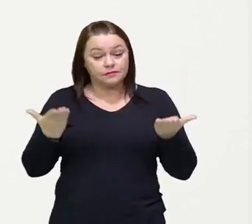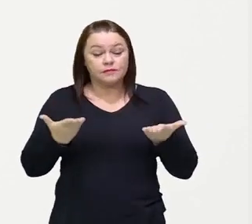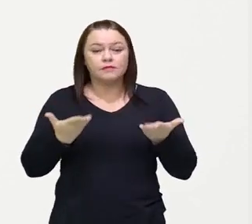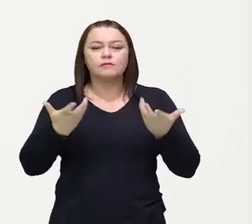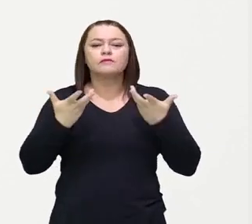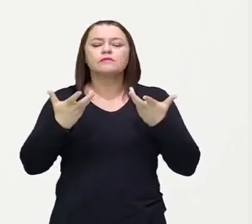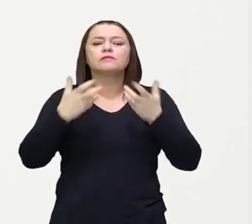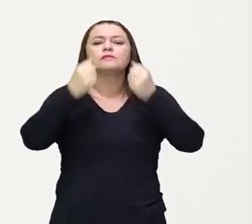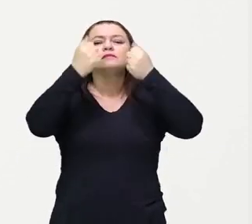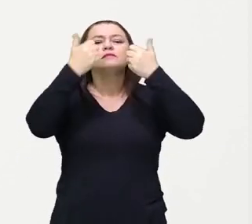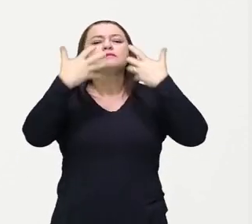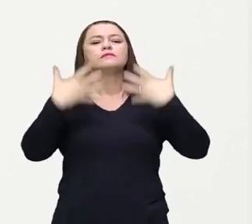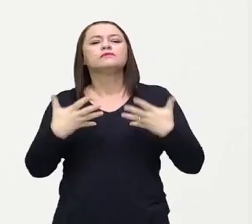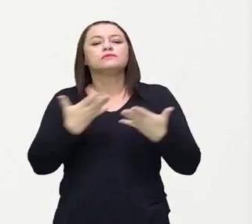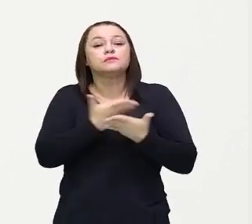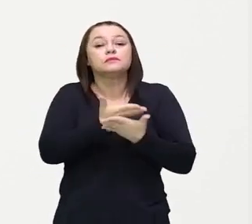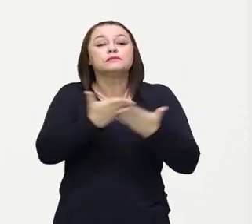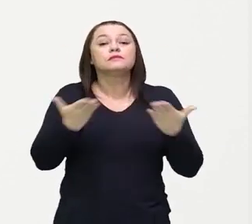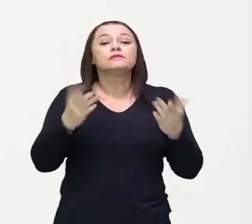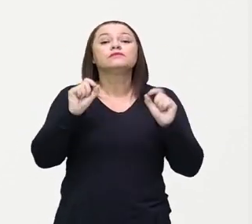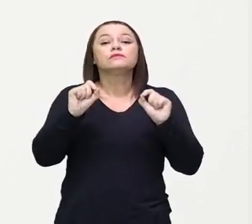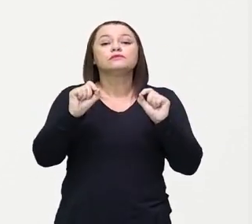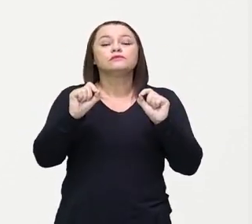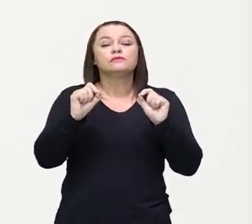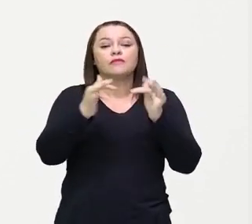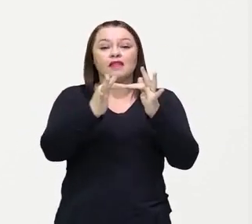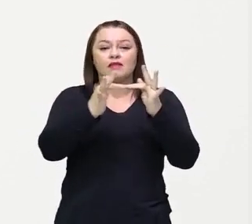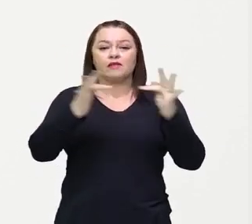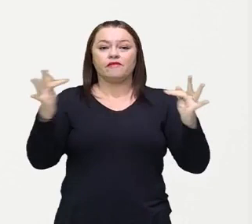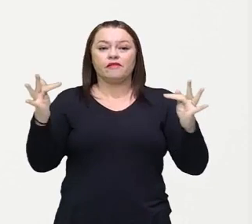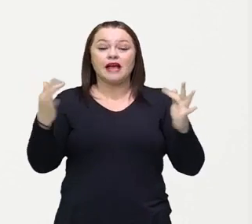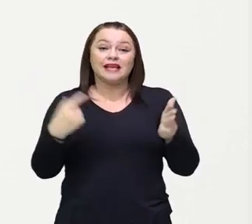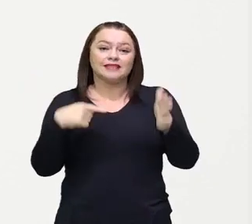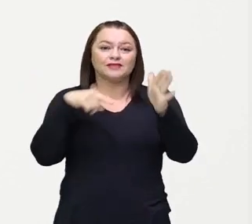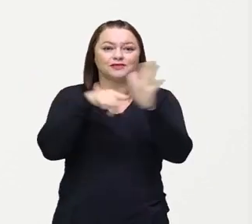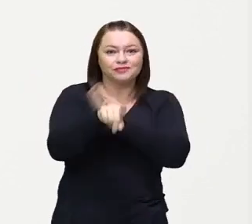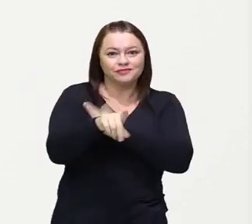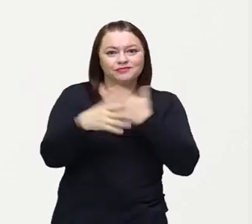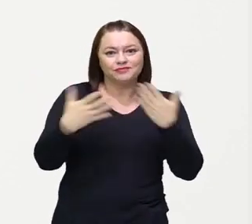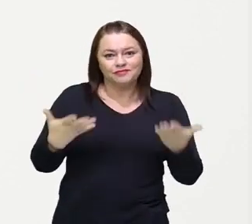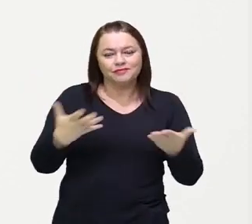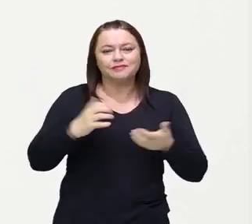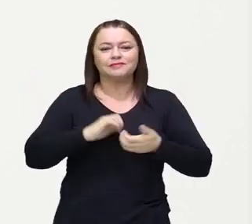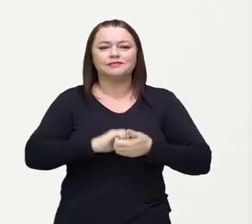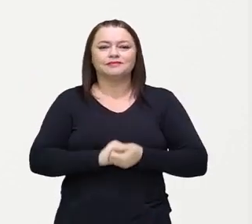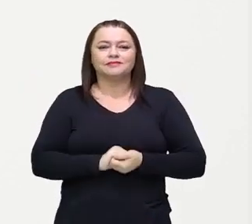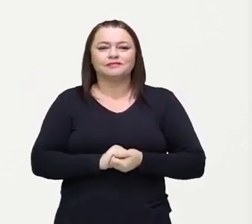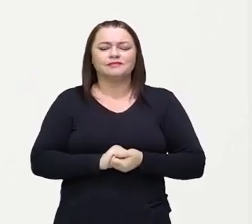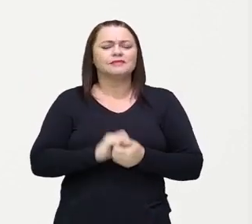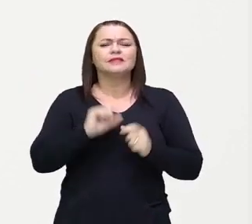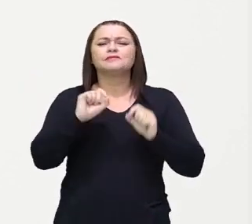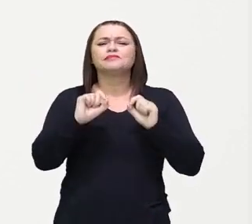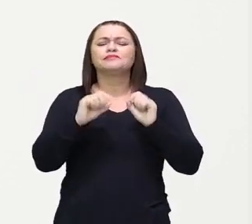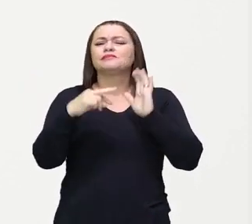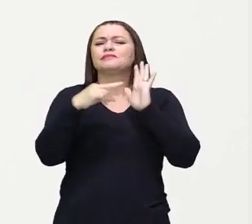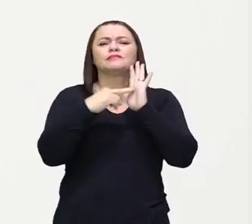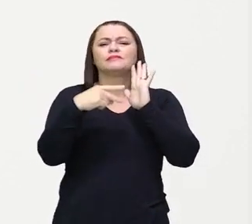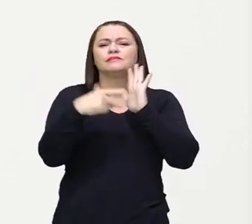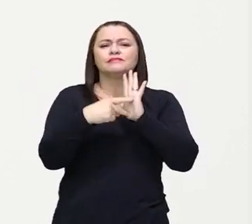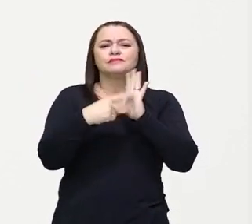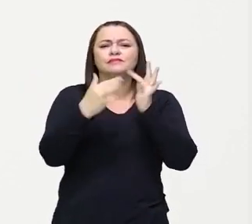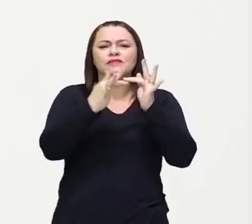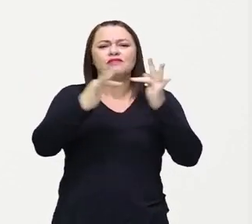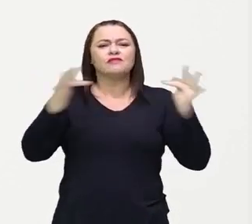explicar para vocês, crianças, sobre a frase interrogativa. Olha só, o que significa essa frase